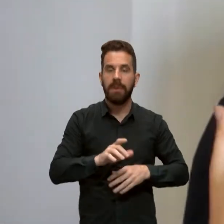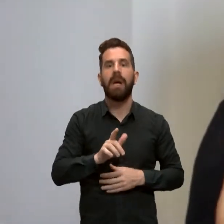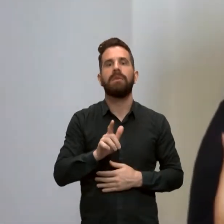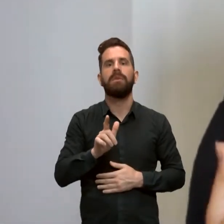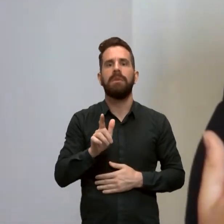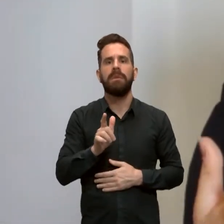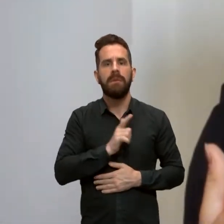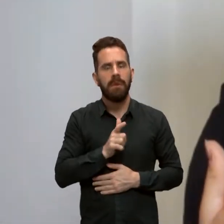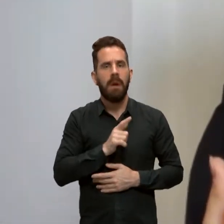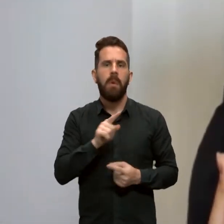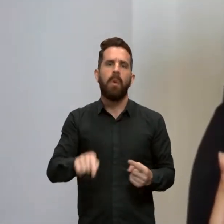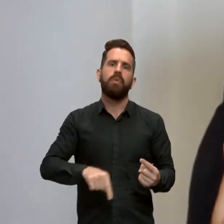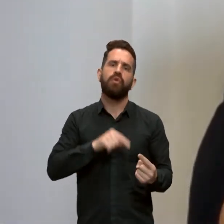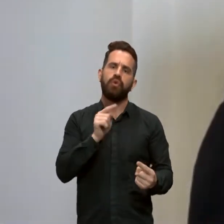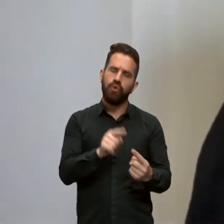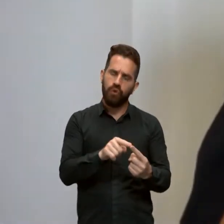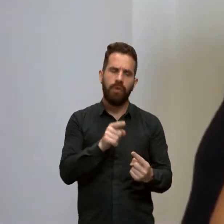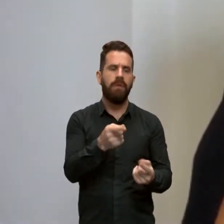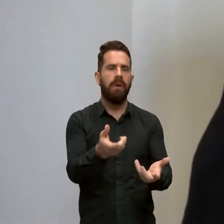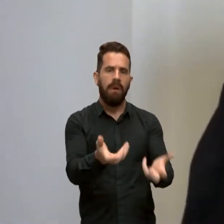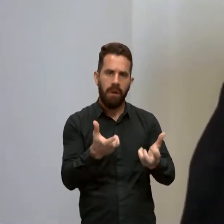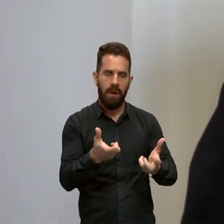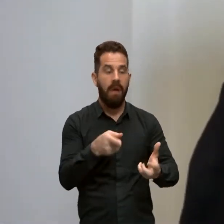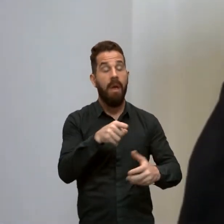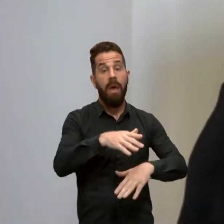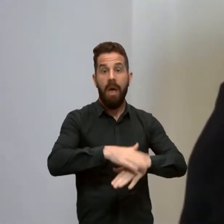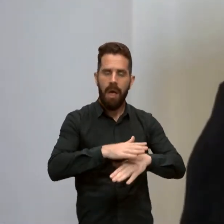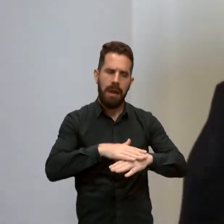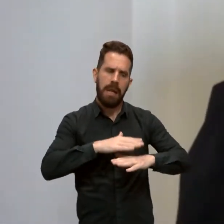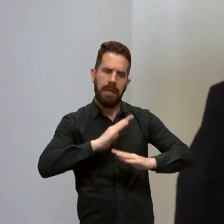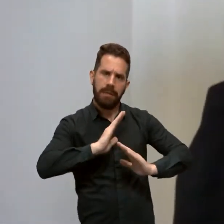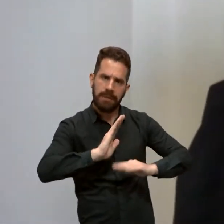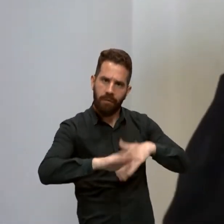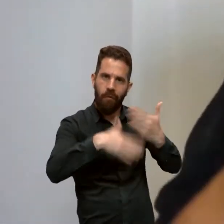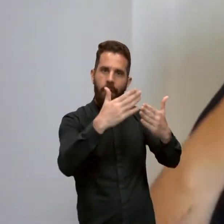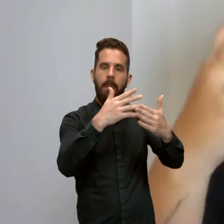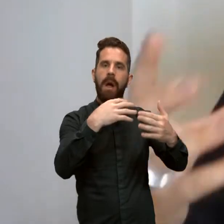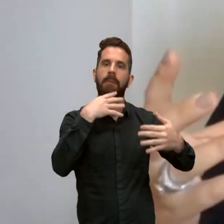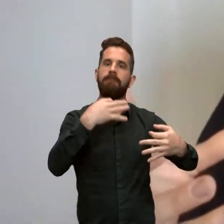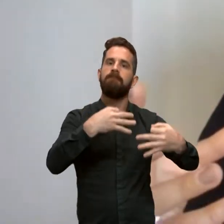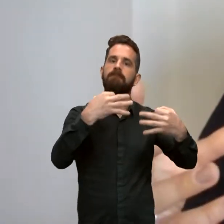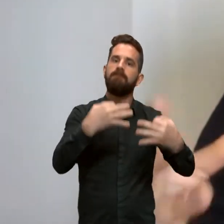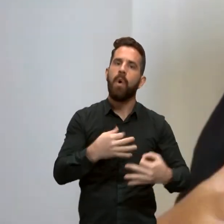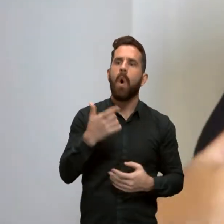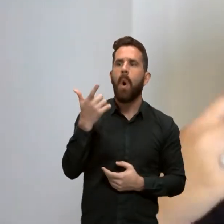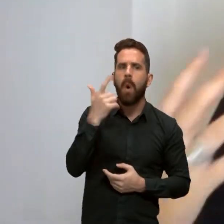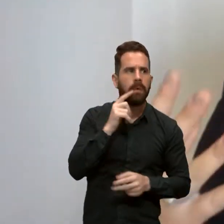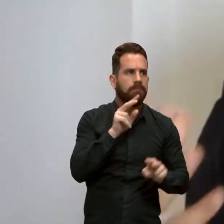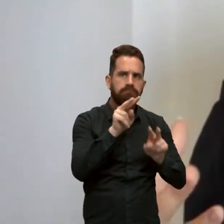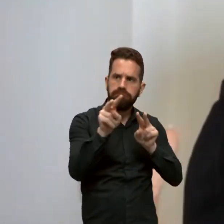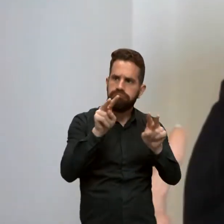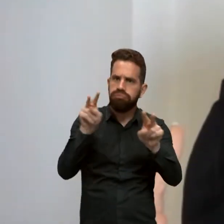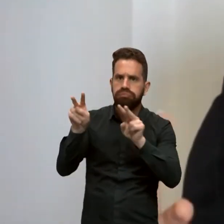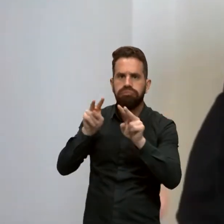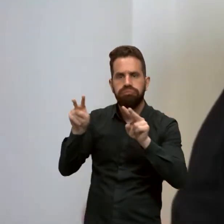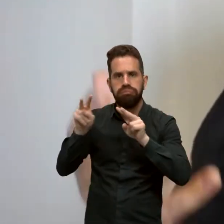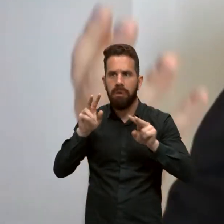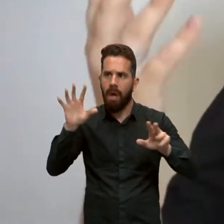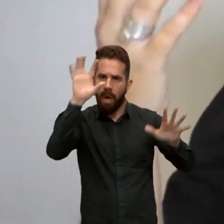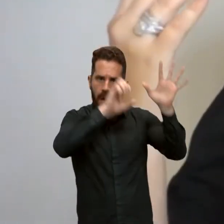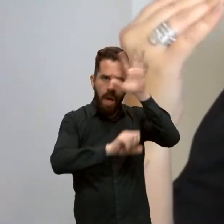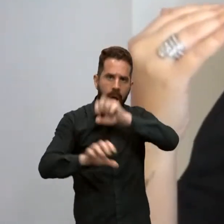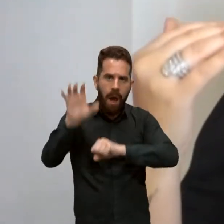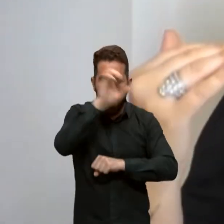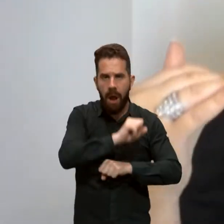pelo desenvolvimento de uma leitura de mundo ampla, crítica, e que